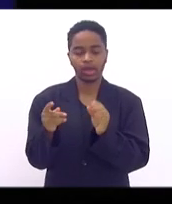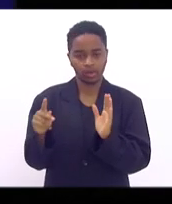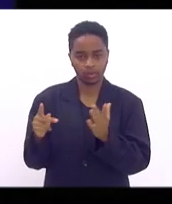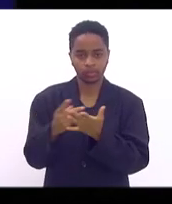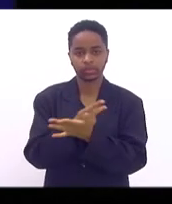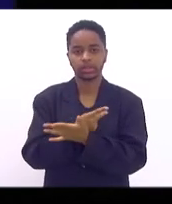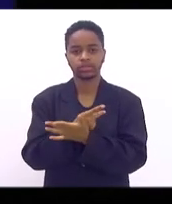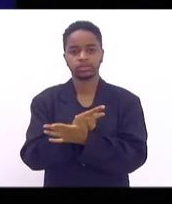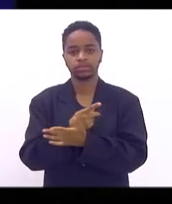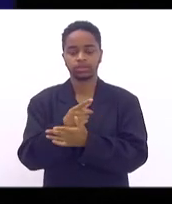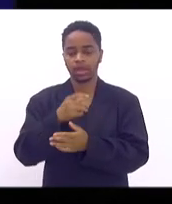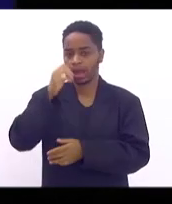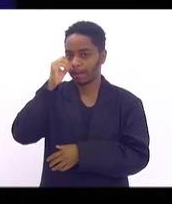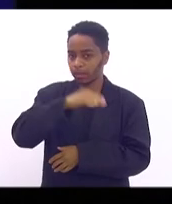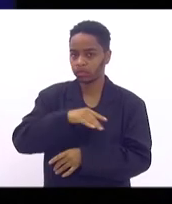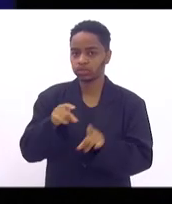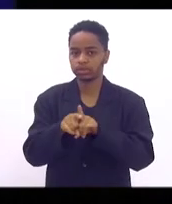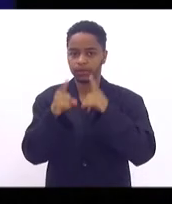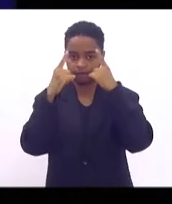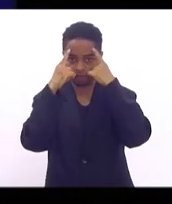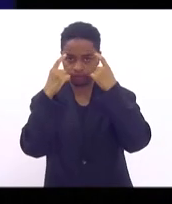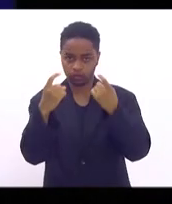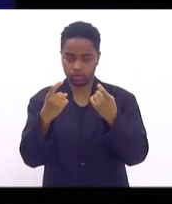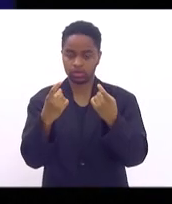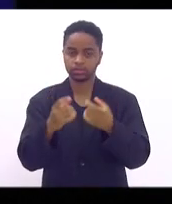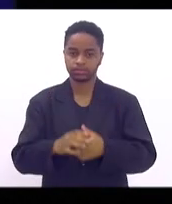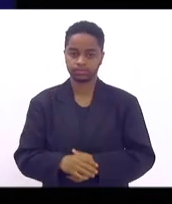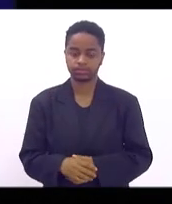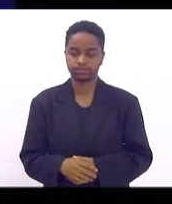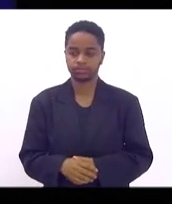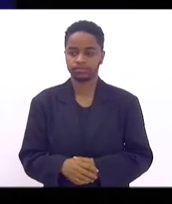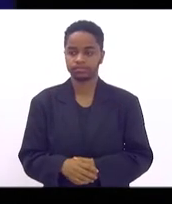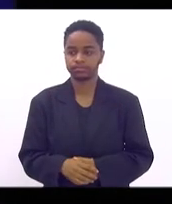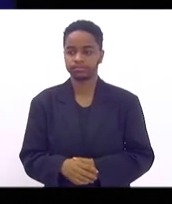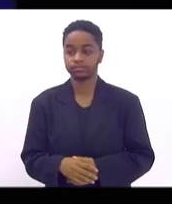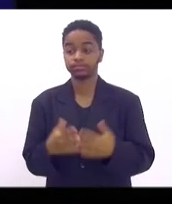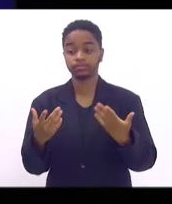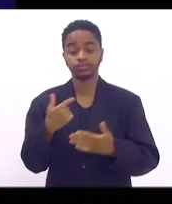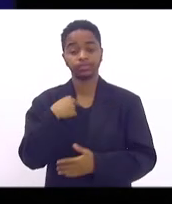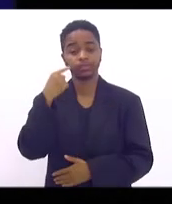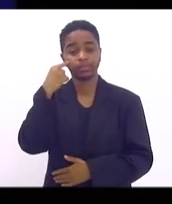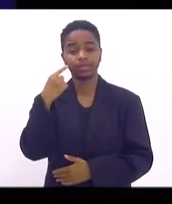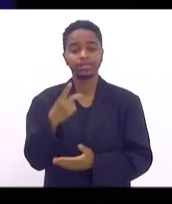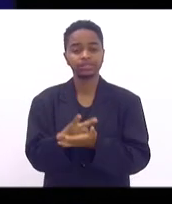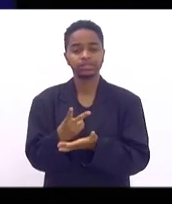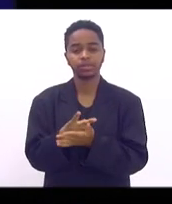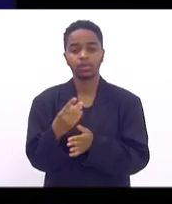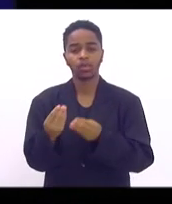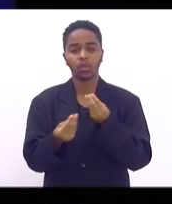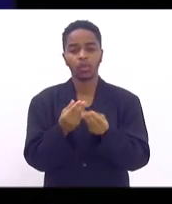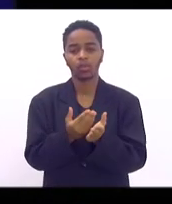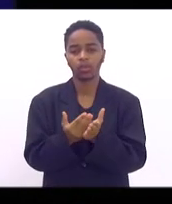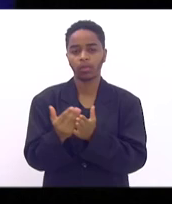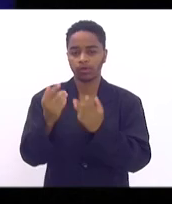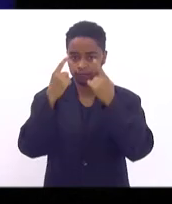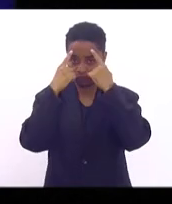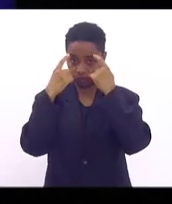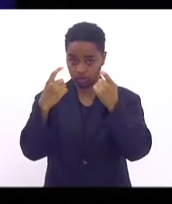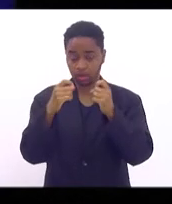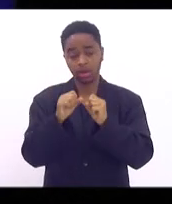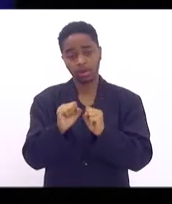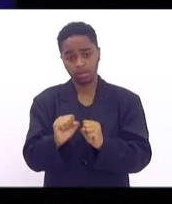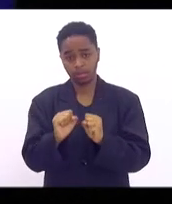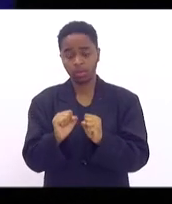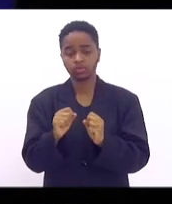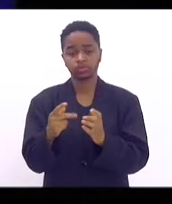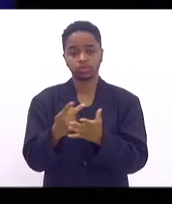e violências. Não só, e aí eu sempre penso como o início de uma violência que pode ser perpetrada apenas no